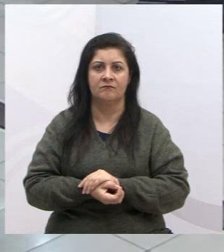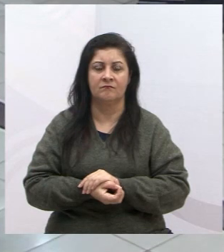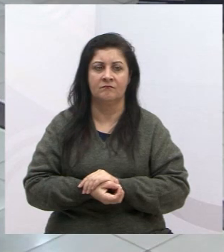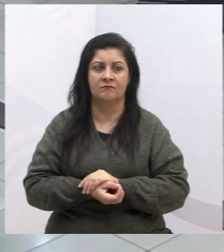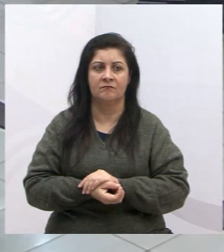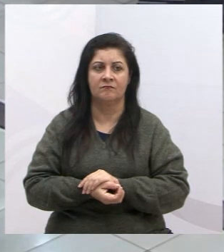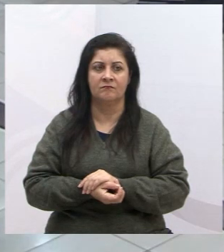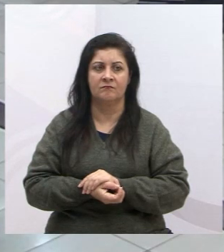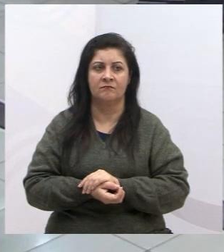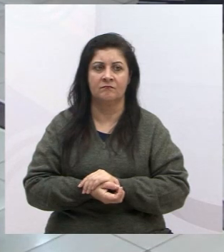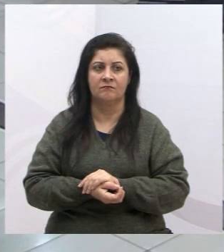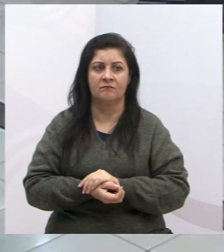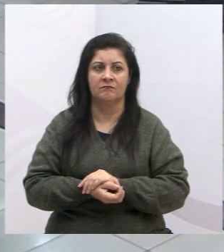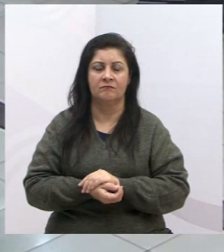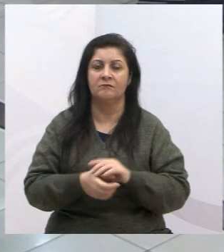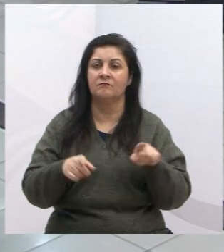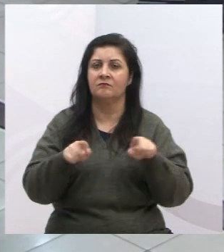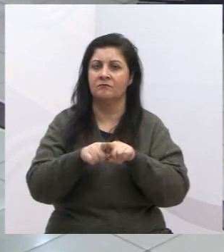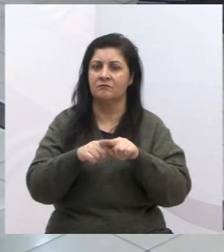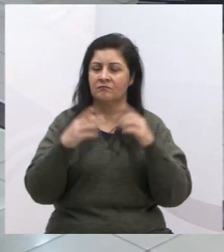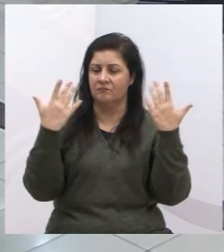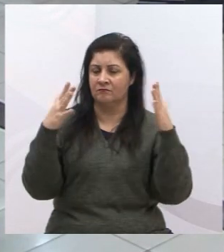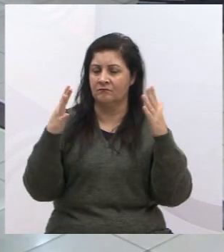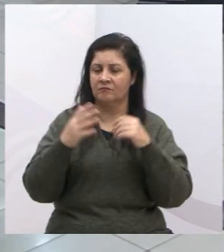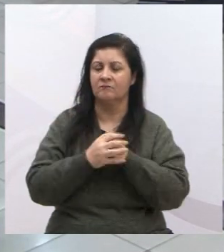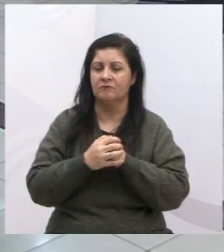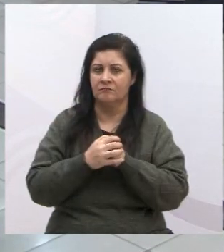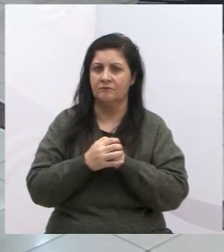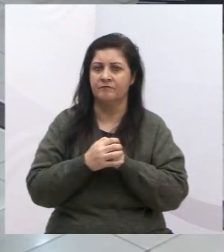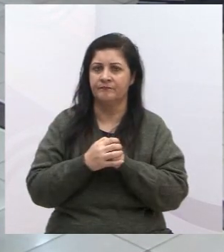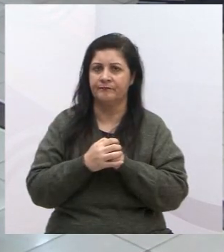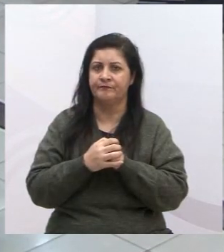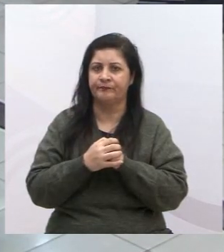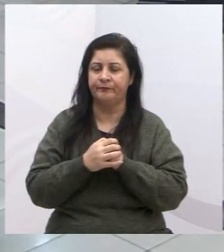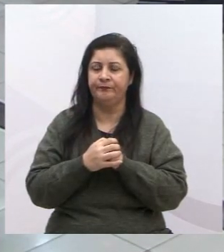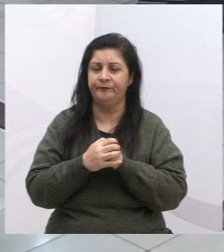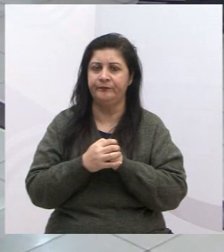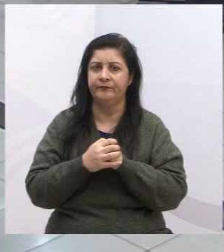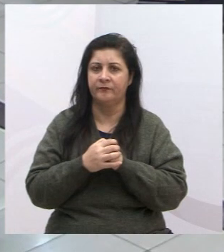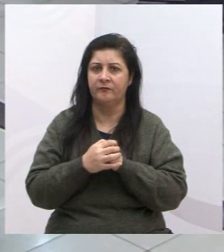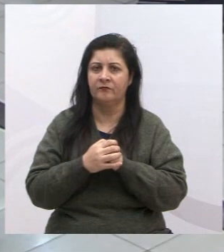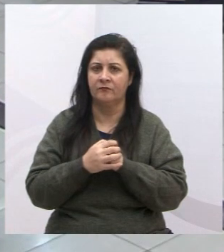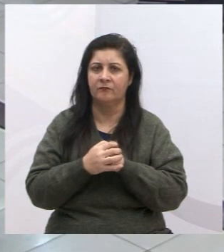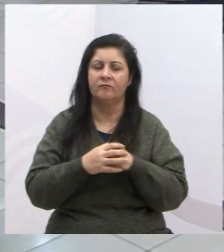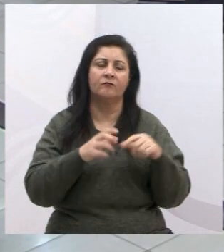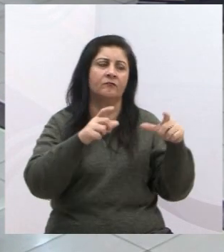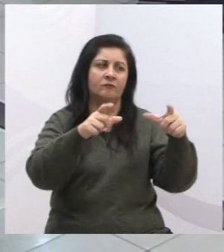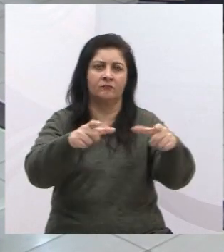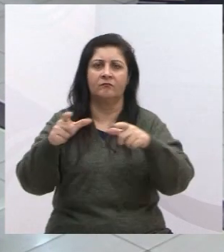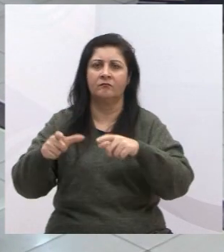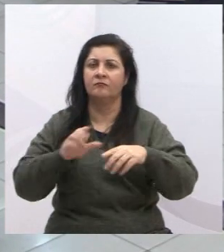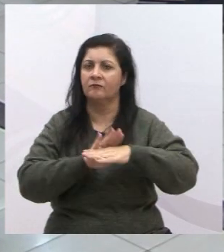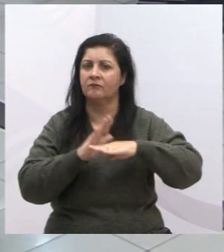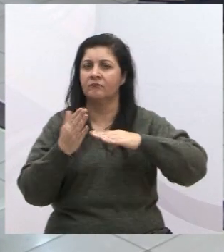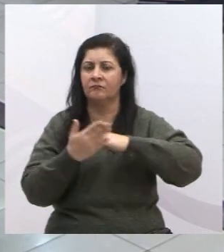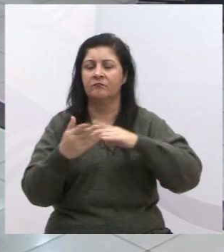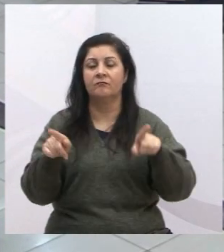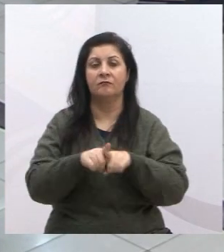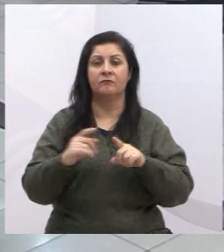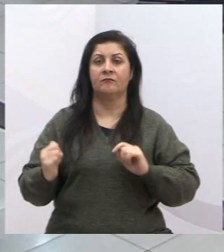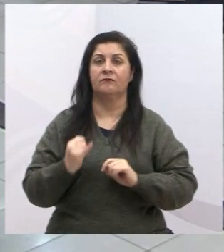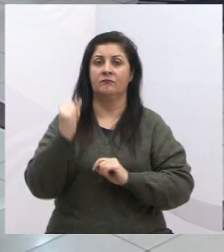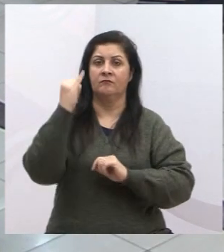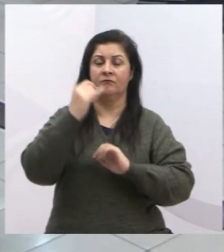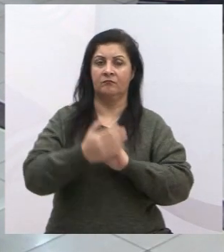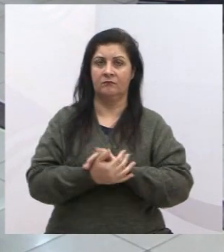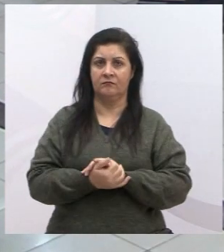Eu também quero contribuir, dar os parabéns ao vereador Valmir. Eu acho que não só o 1º de maio, como em Garapés, mas também é importante a gente ressaltar, e aí